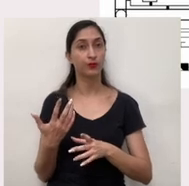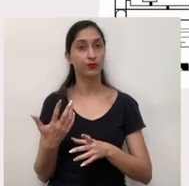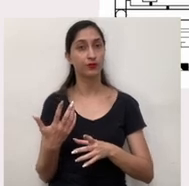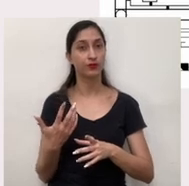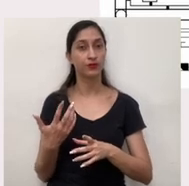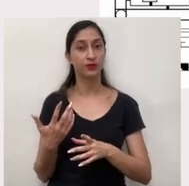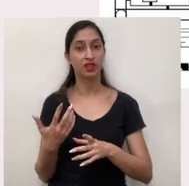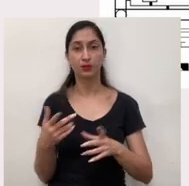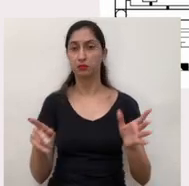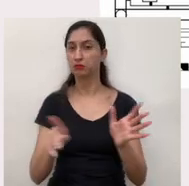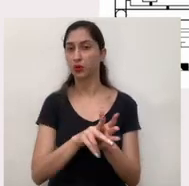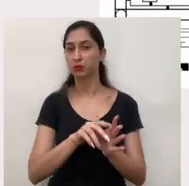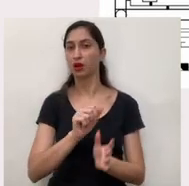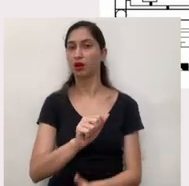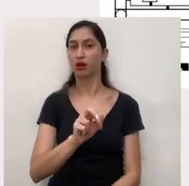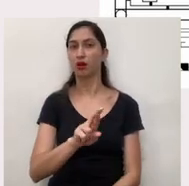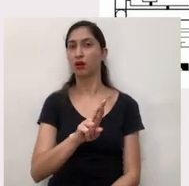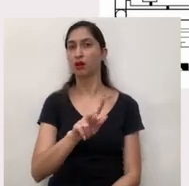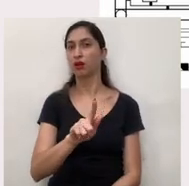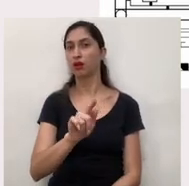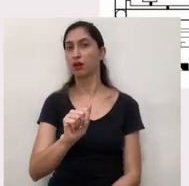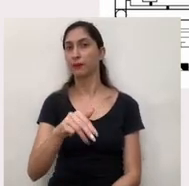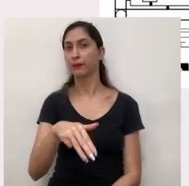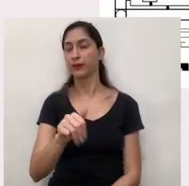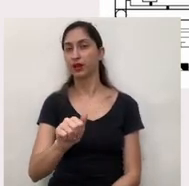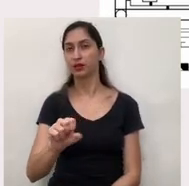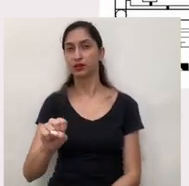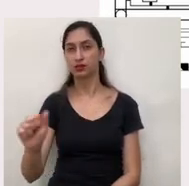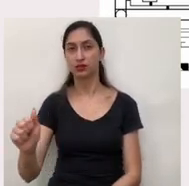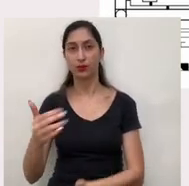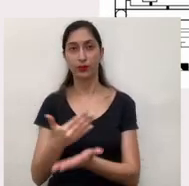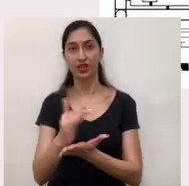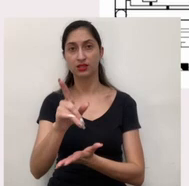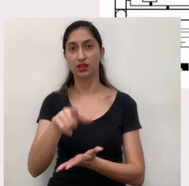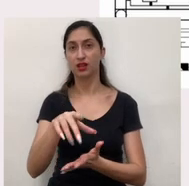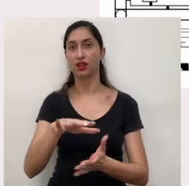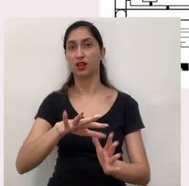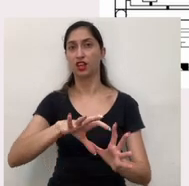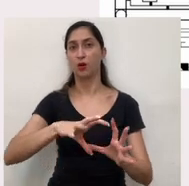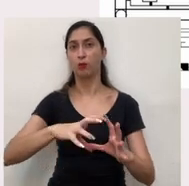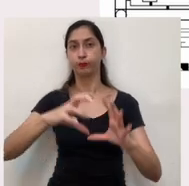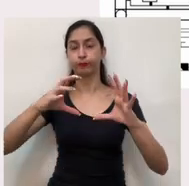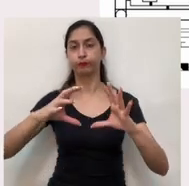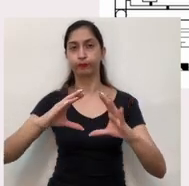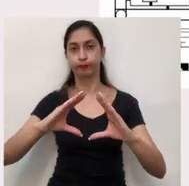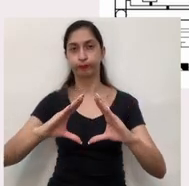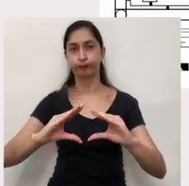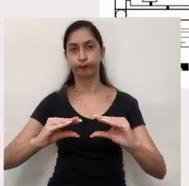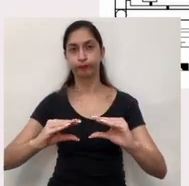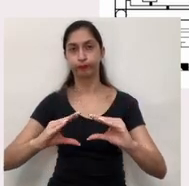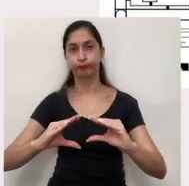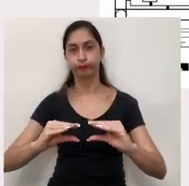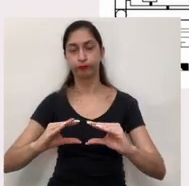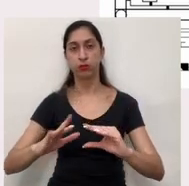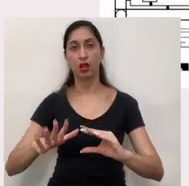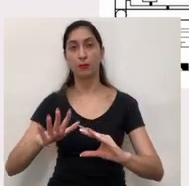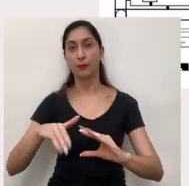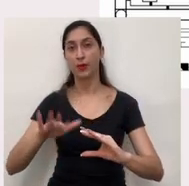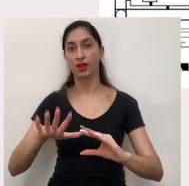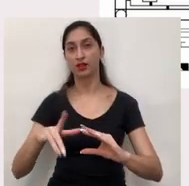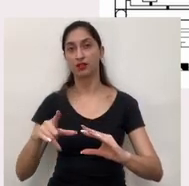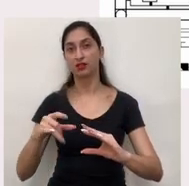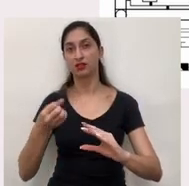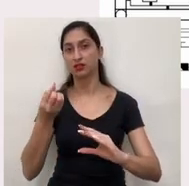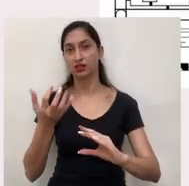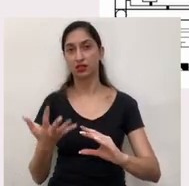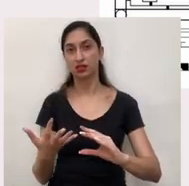em argamassa mesmo, né? São em relevo, assim, não se cria uma família, né? É só para escrever o que